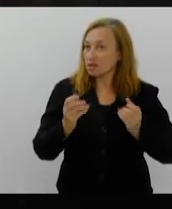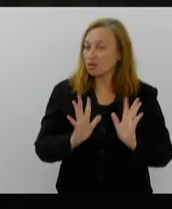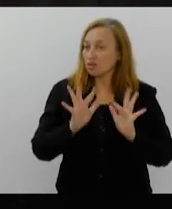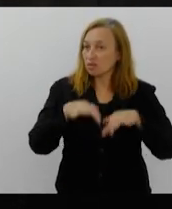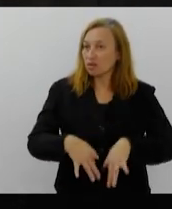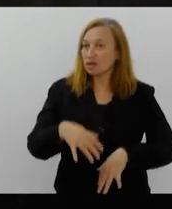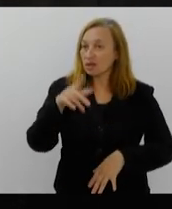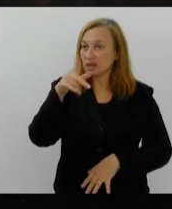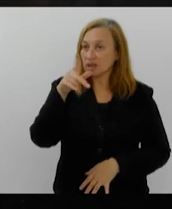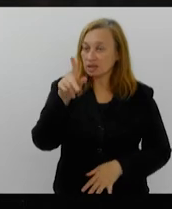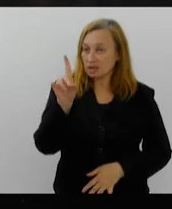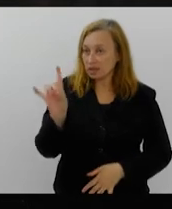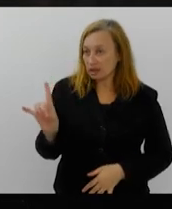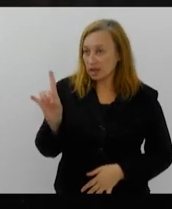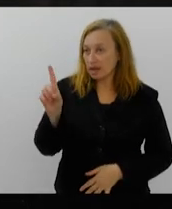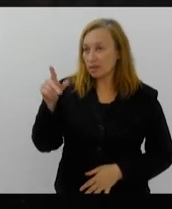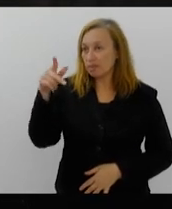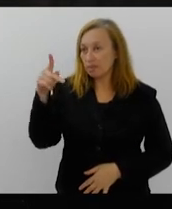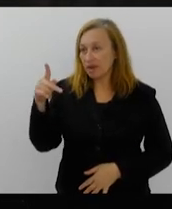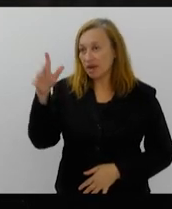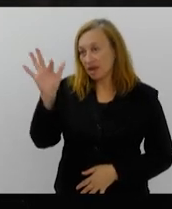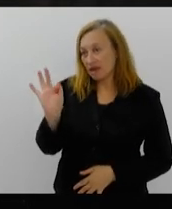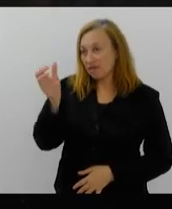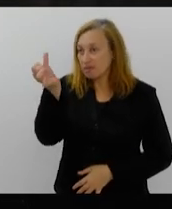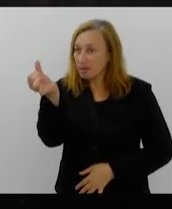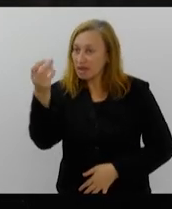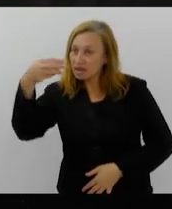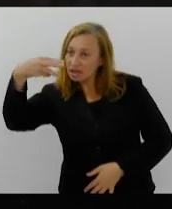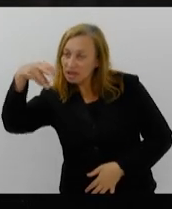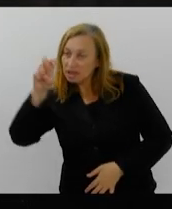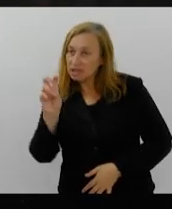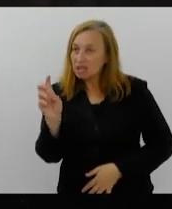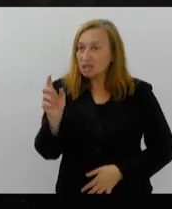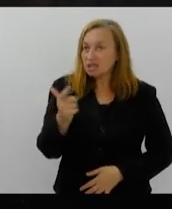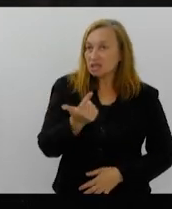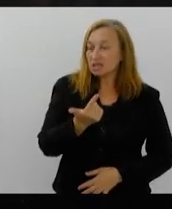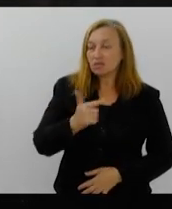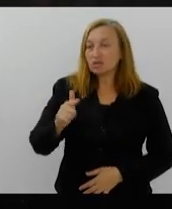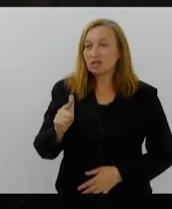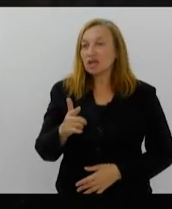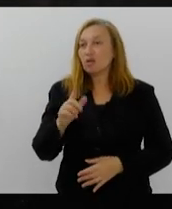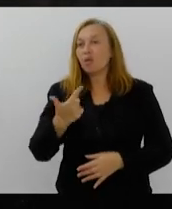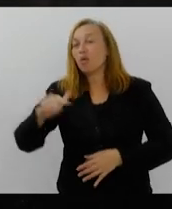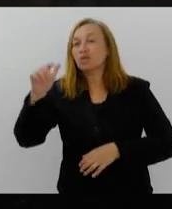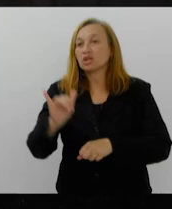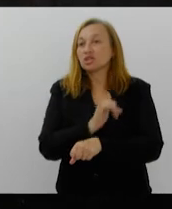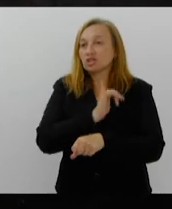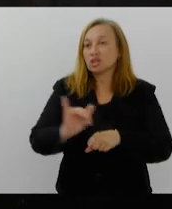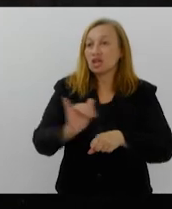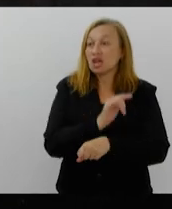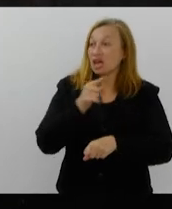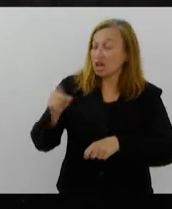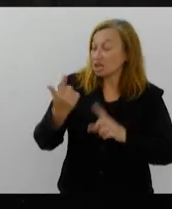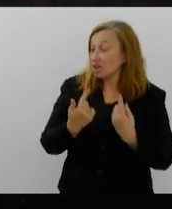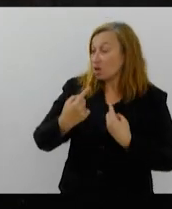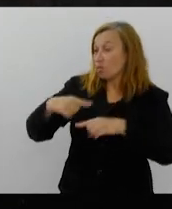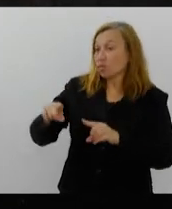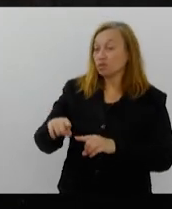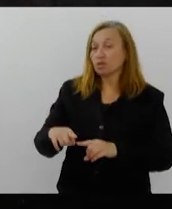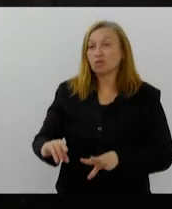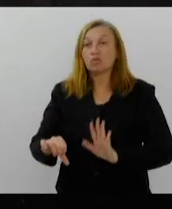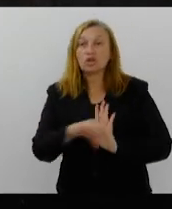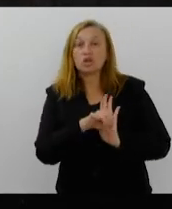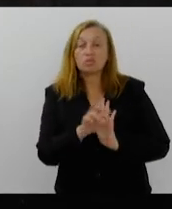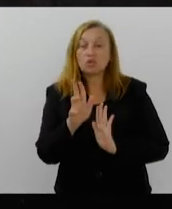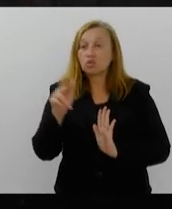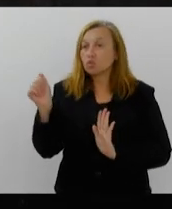DPF 635 sem trazer outras estratégias. Não adianta dizer que ele está combatendo o crime como nunca se combateu, porque